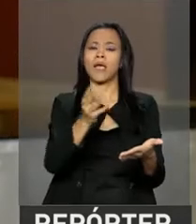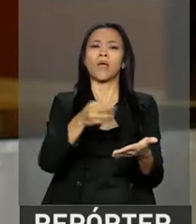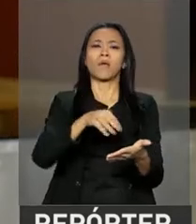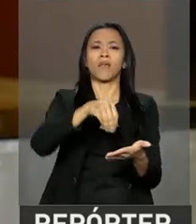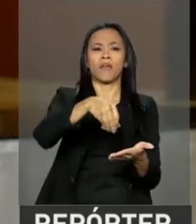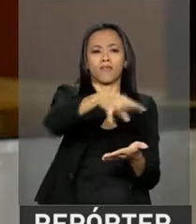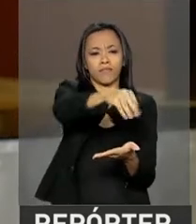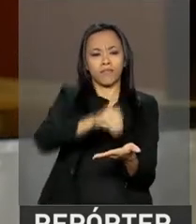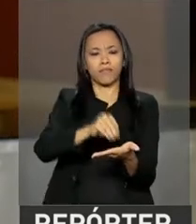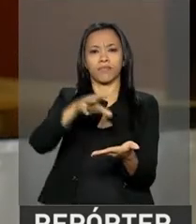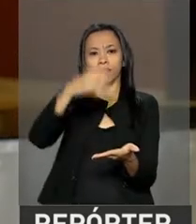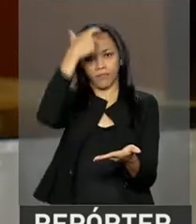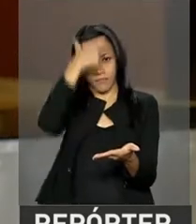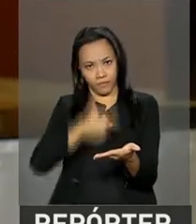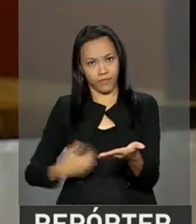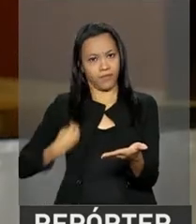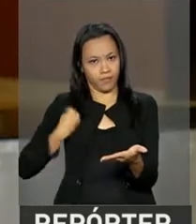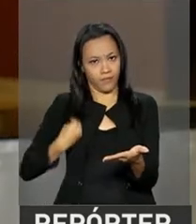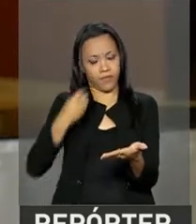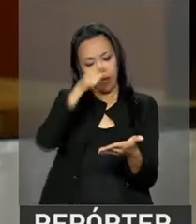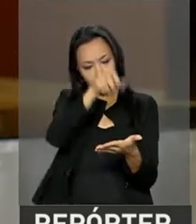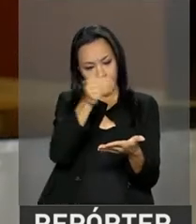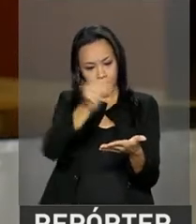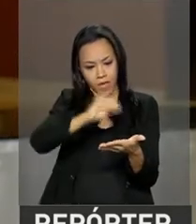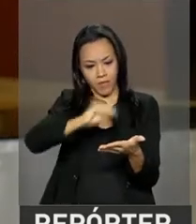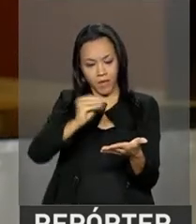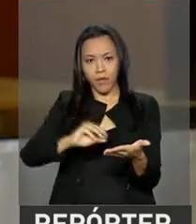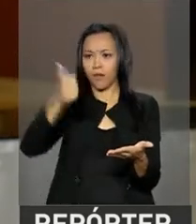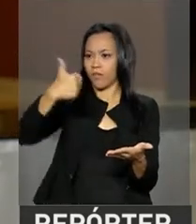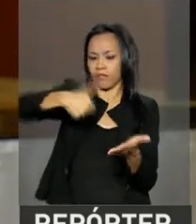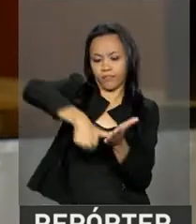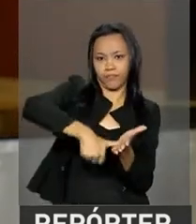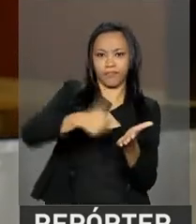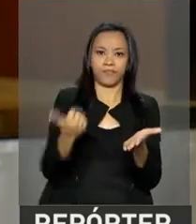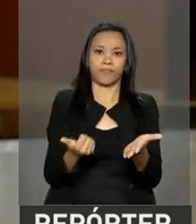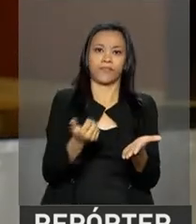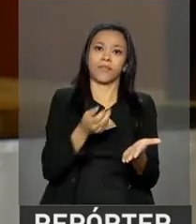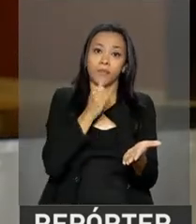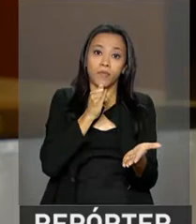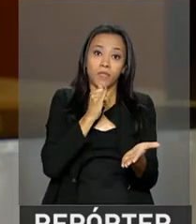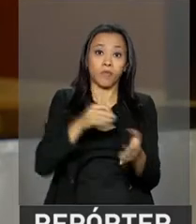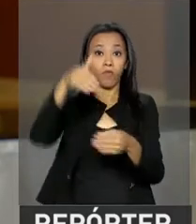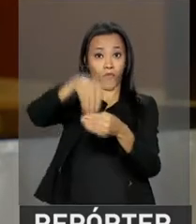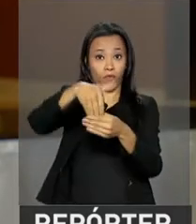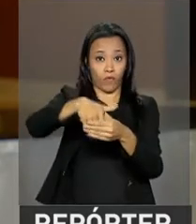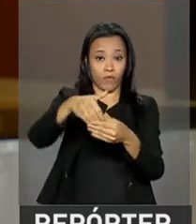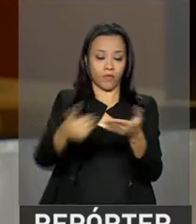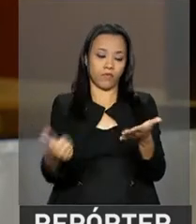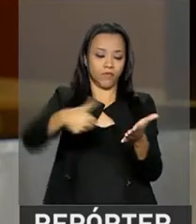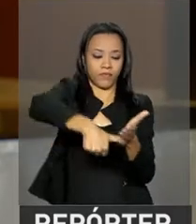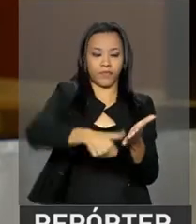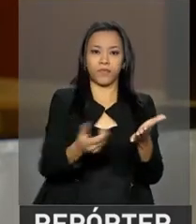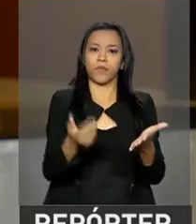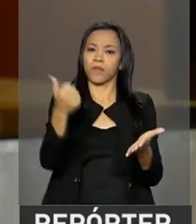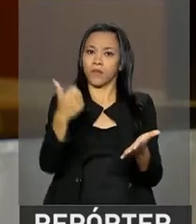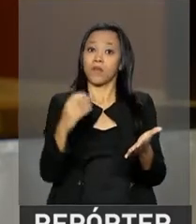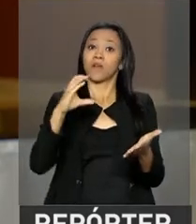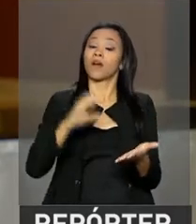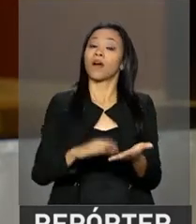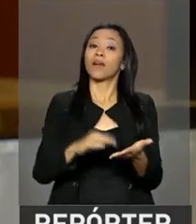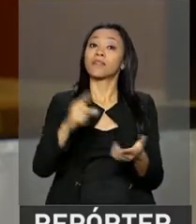civis e dados biométricos dos cidadãos como por exemplo o título de eleitor carteira nacional de habilitação